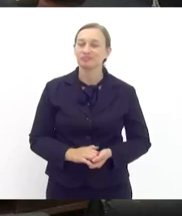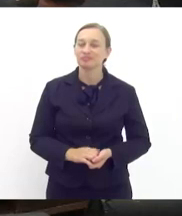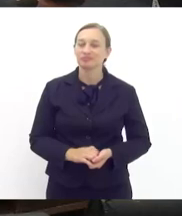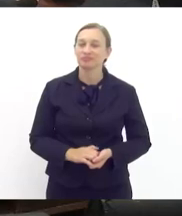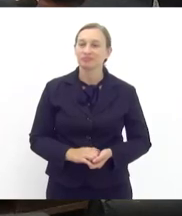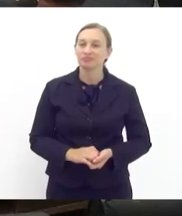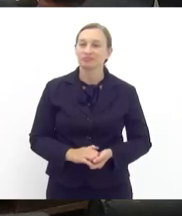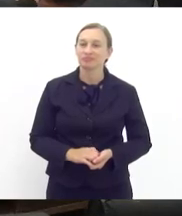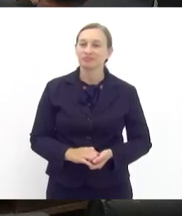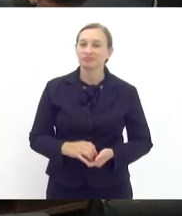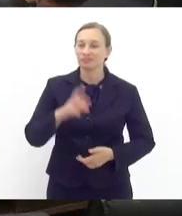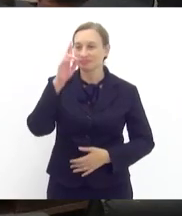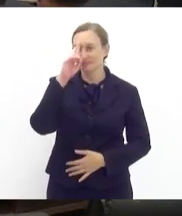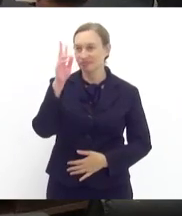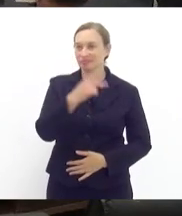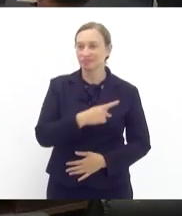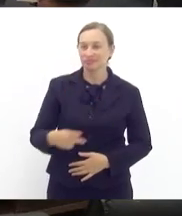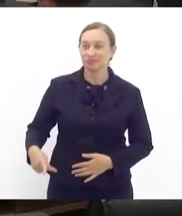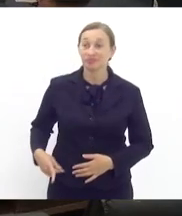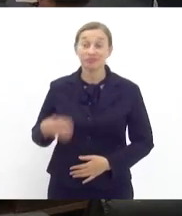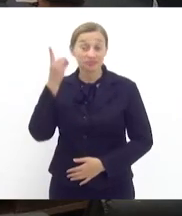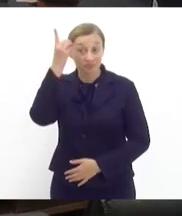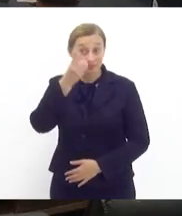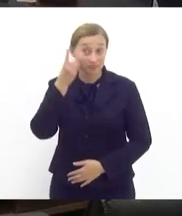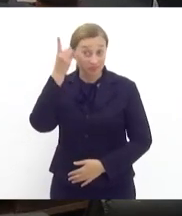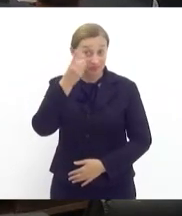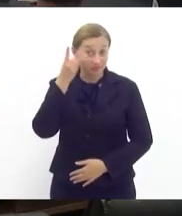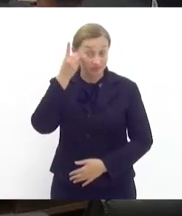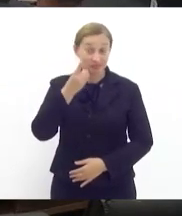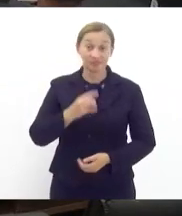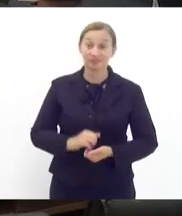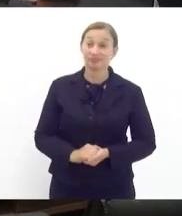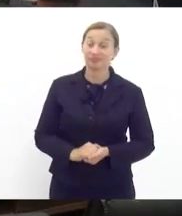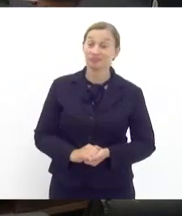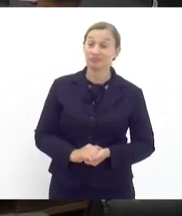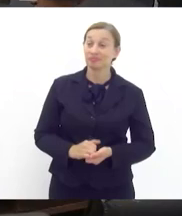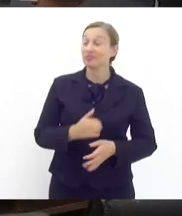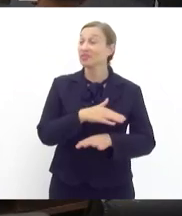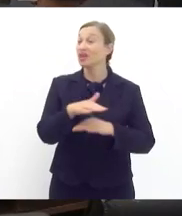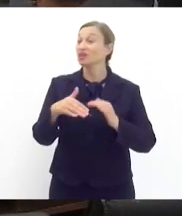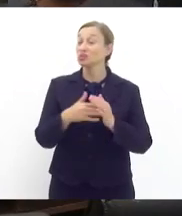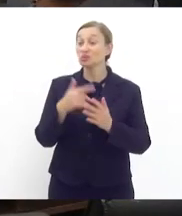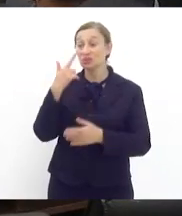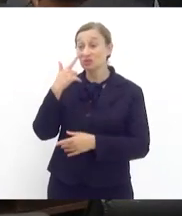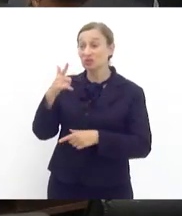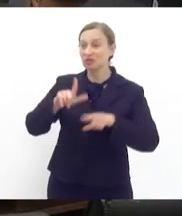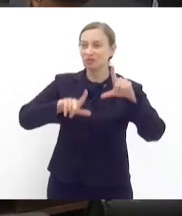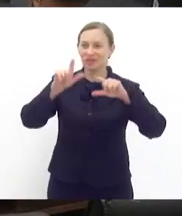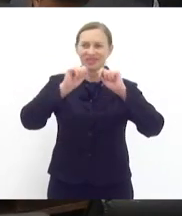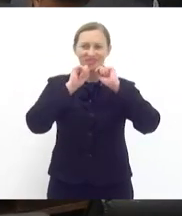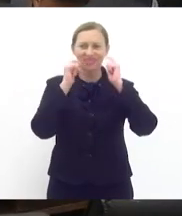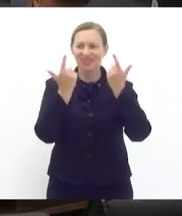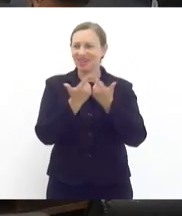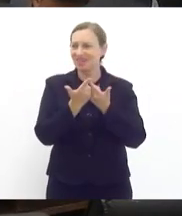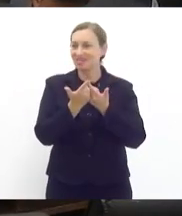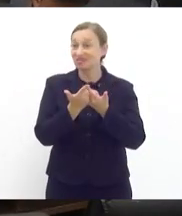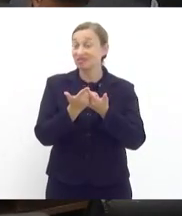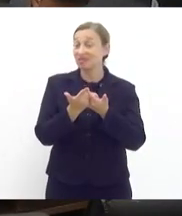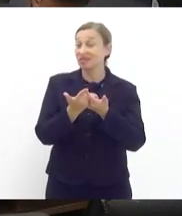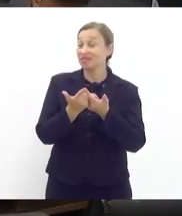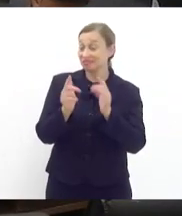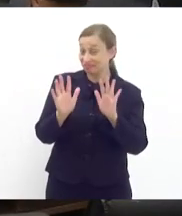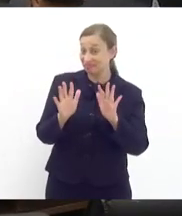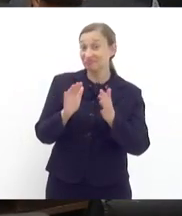Senhora Presidente senhores deputados senhoras deputadas quero saudar todos aqueles que nos assistem pela TV Alerj não sem antes